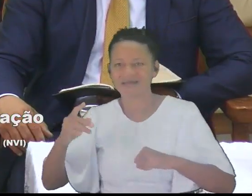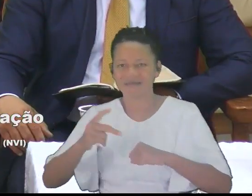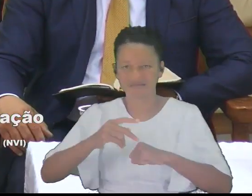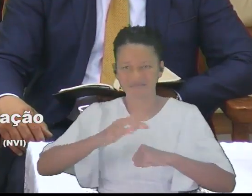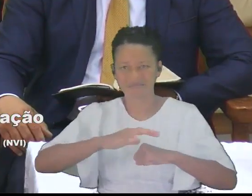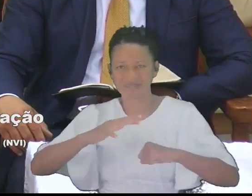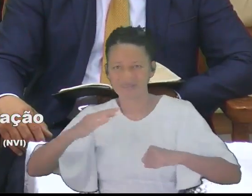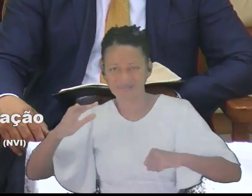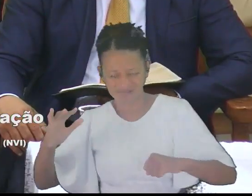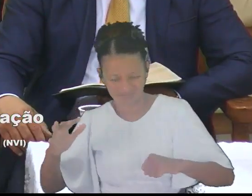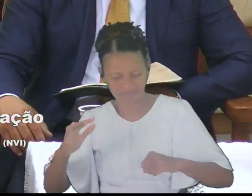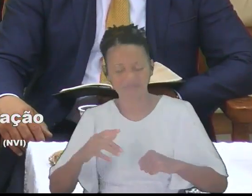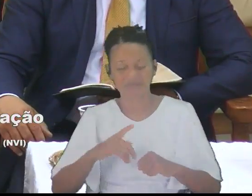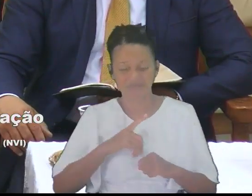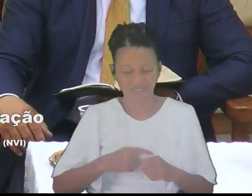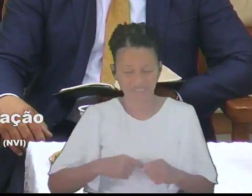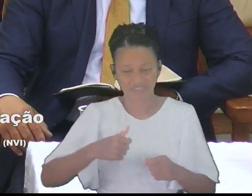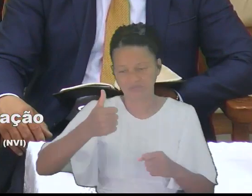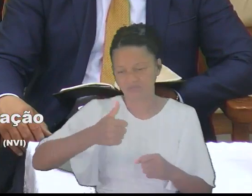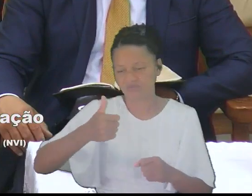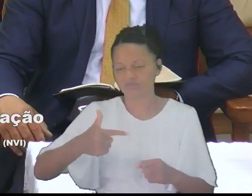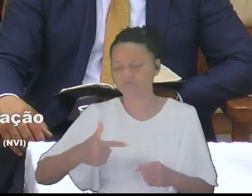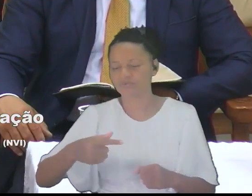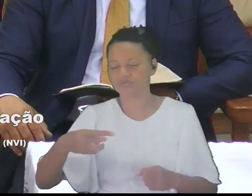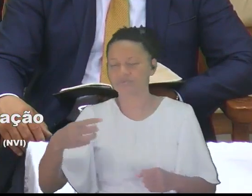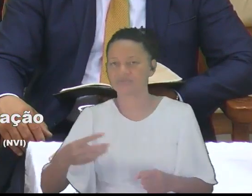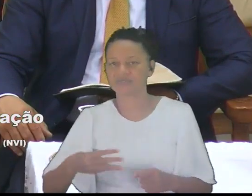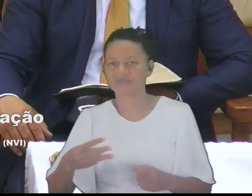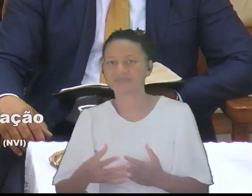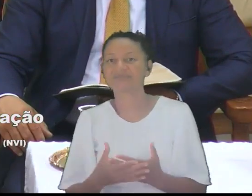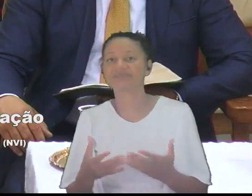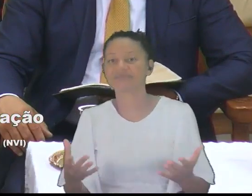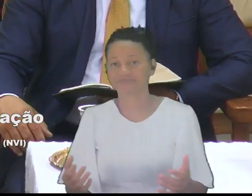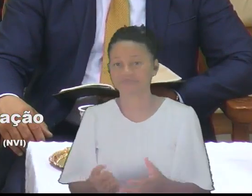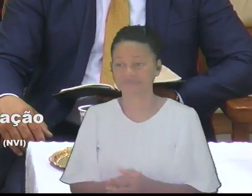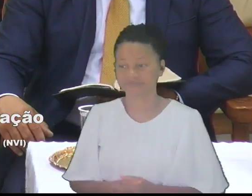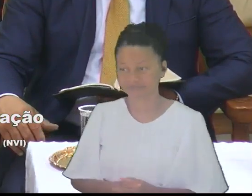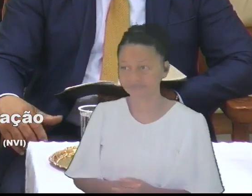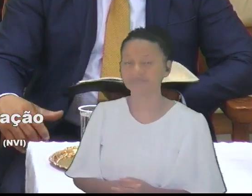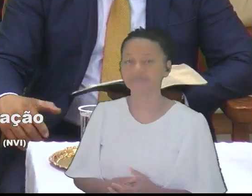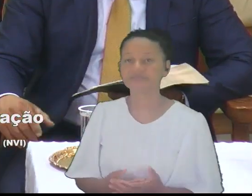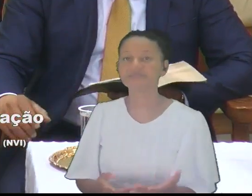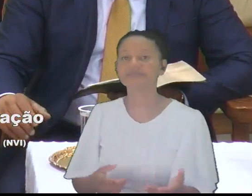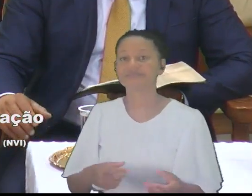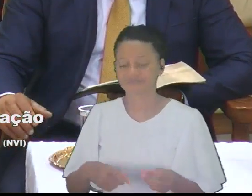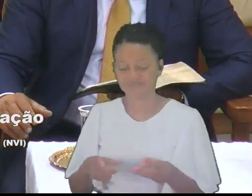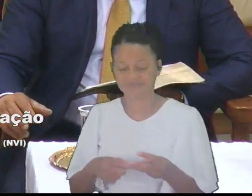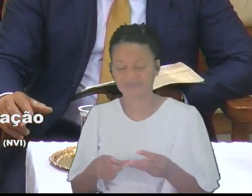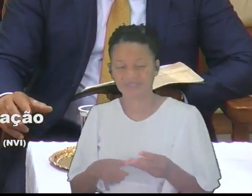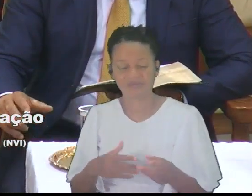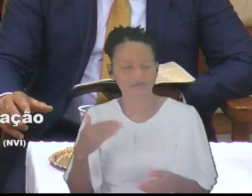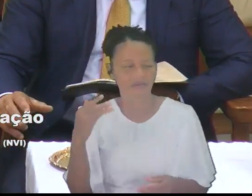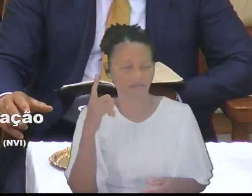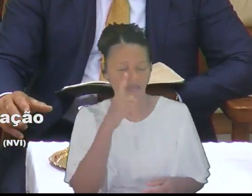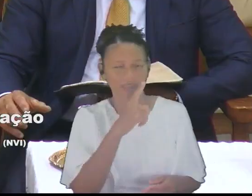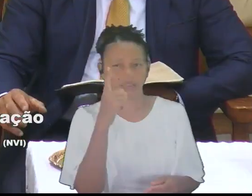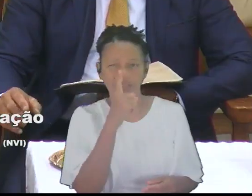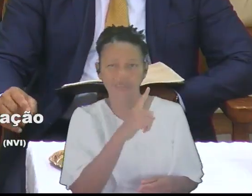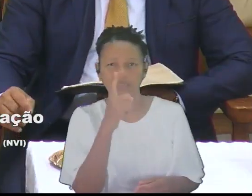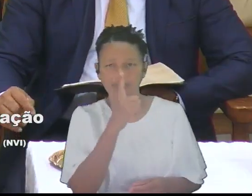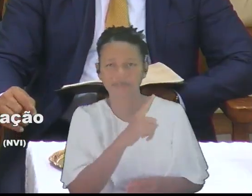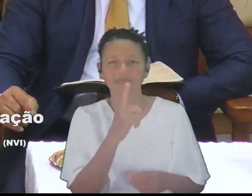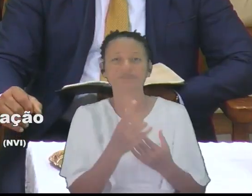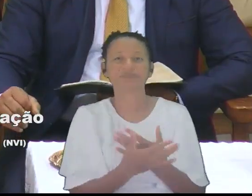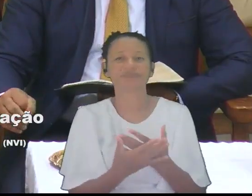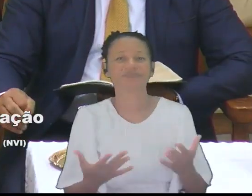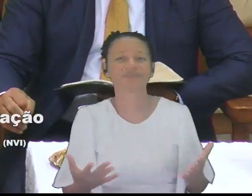existia o mármore de terceira. E os mármores de terceira, eles eram cheios de defeitos, eles eram